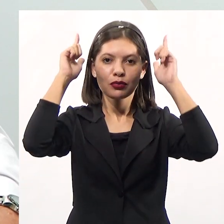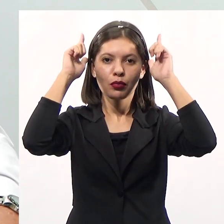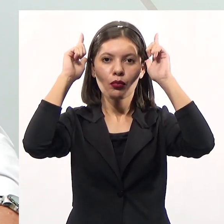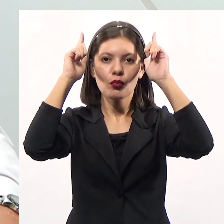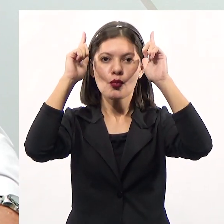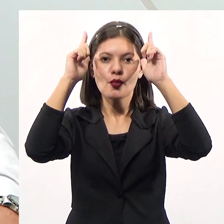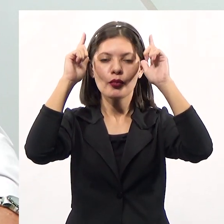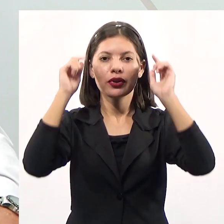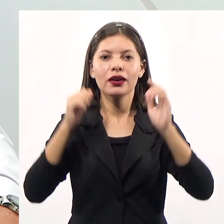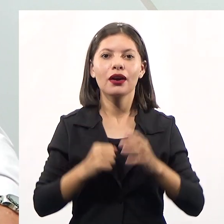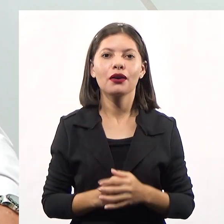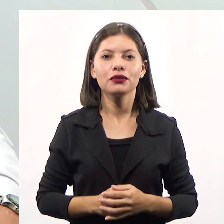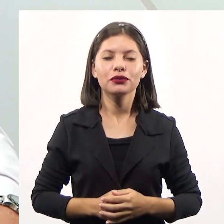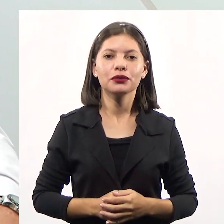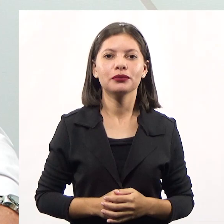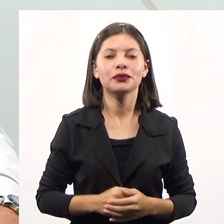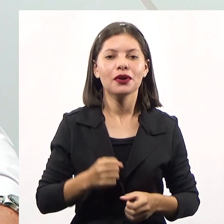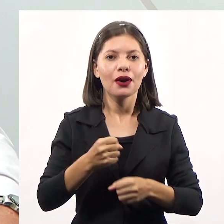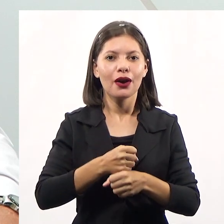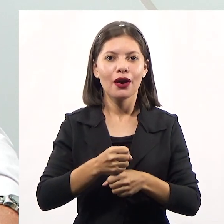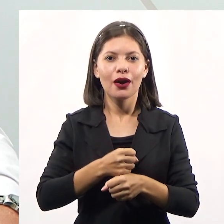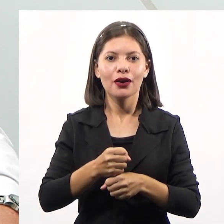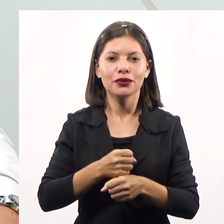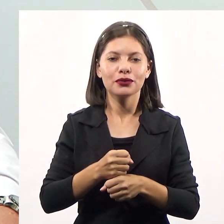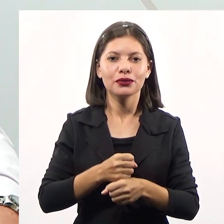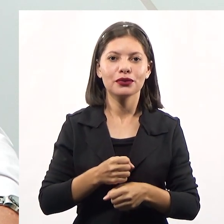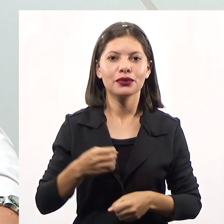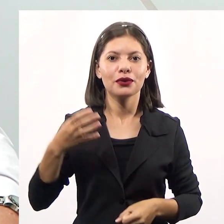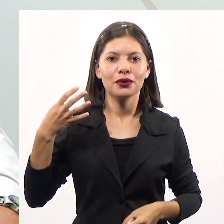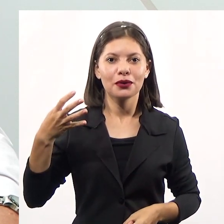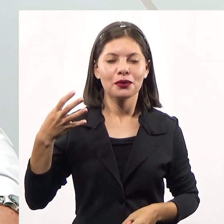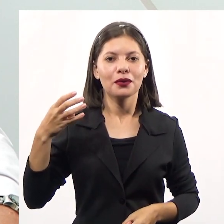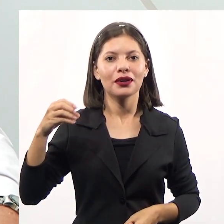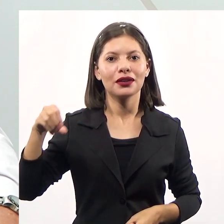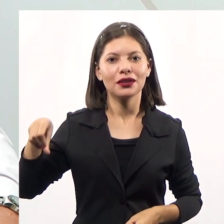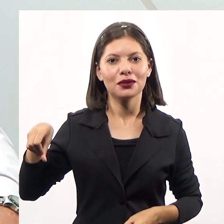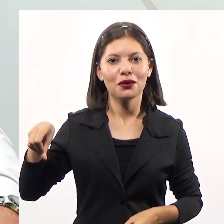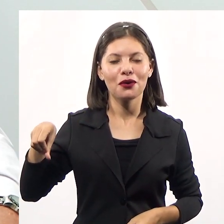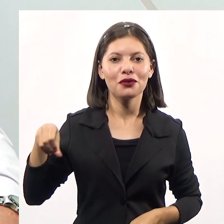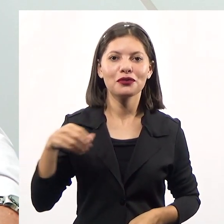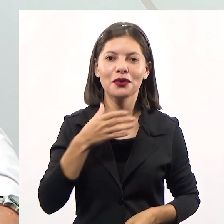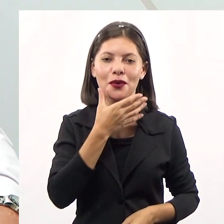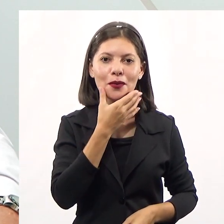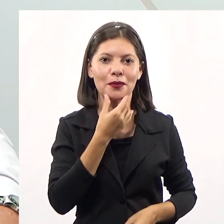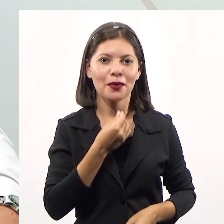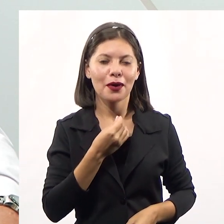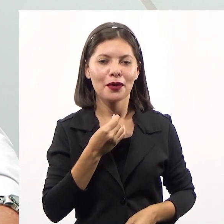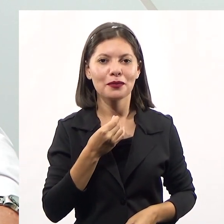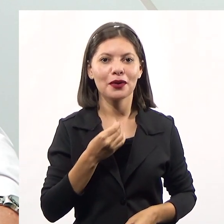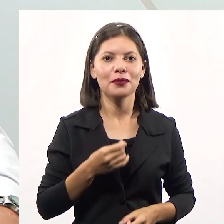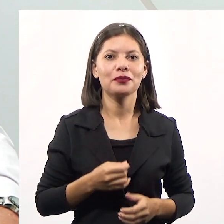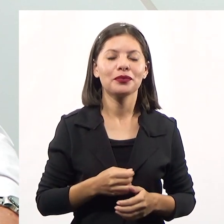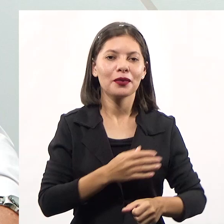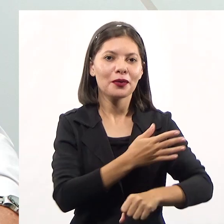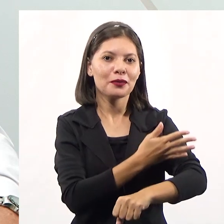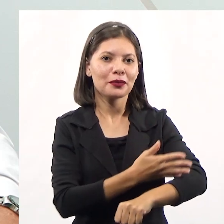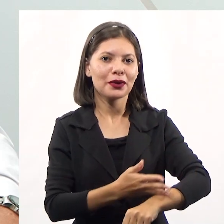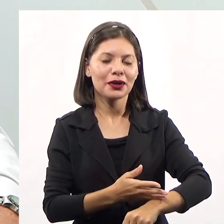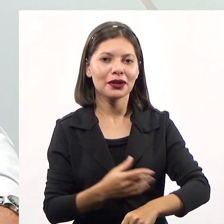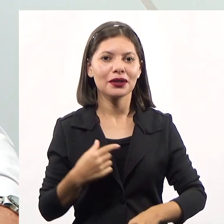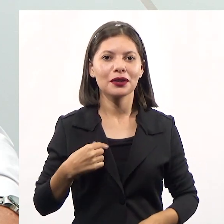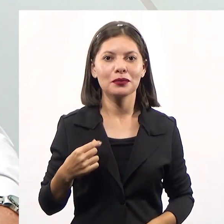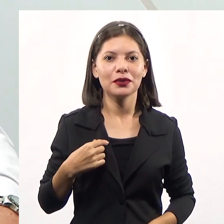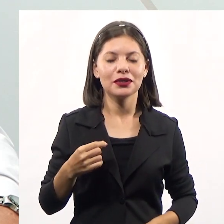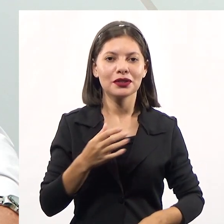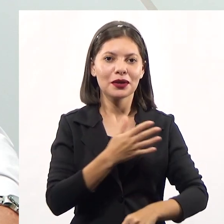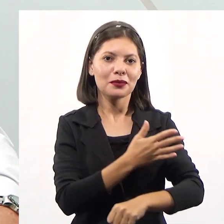calvo, tenho 49 anos, barba bem cerrada, já um pouco grisalha. Estou usando